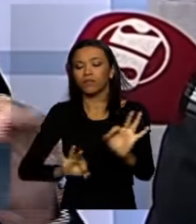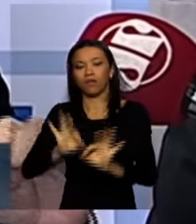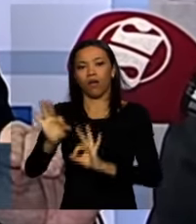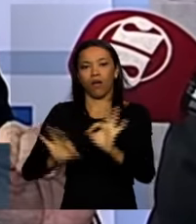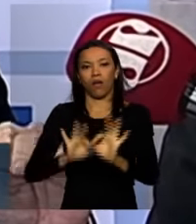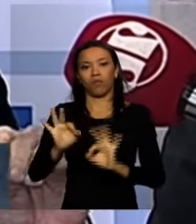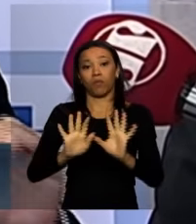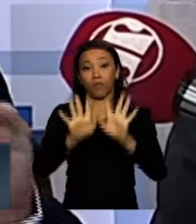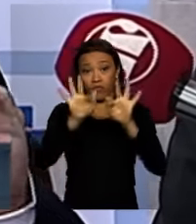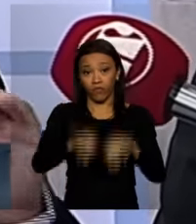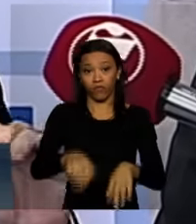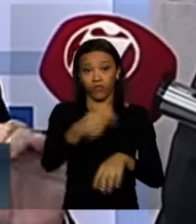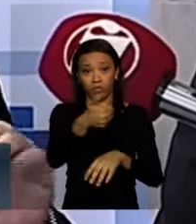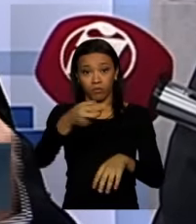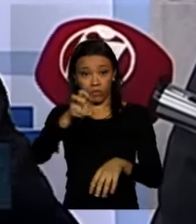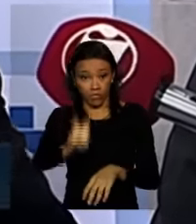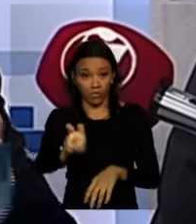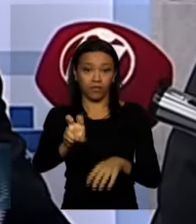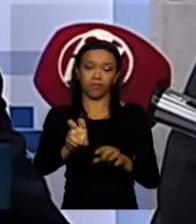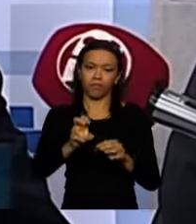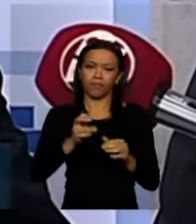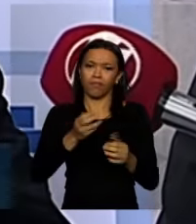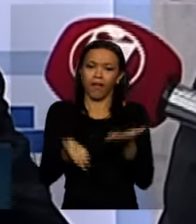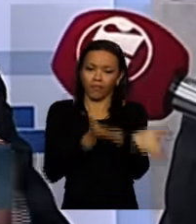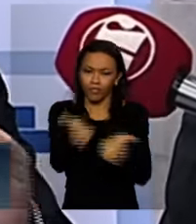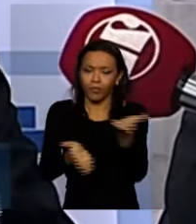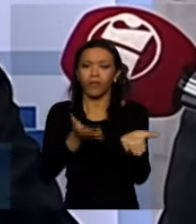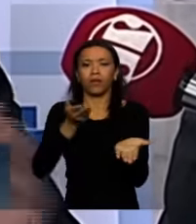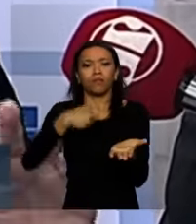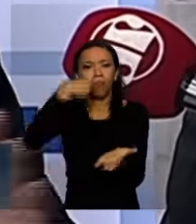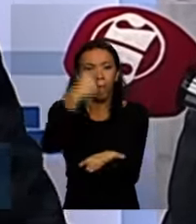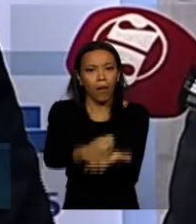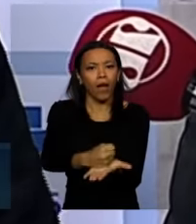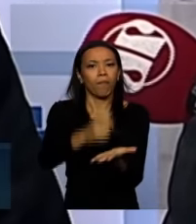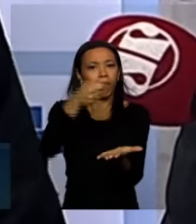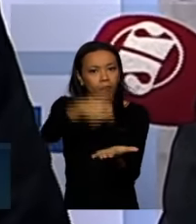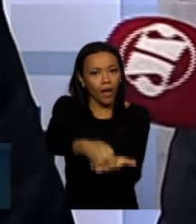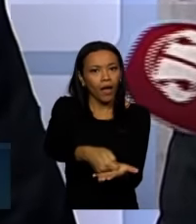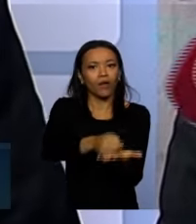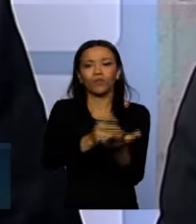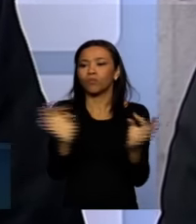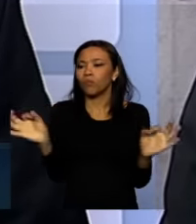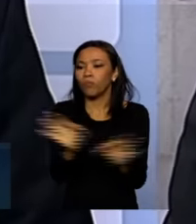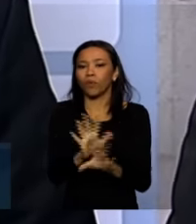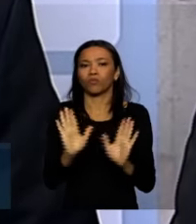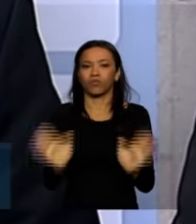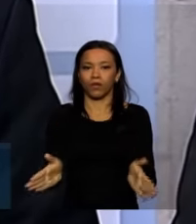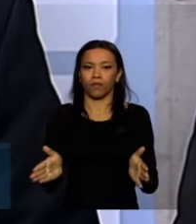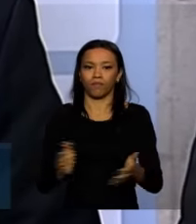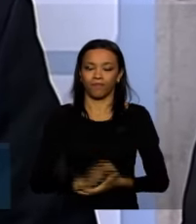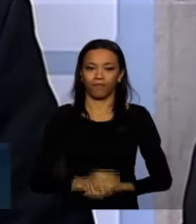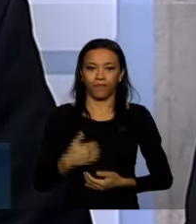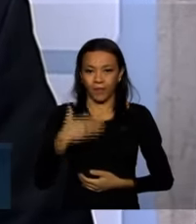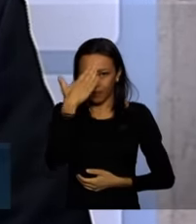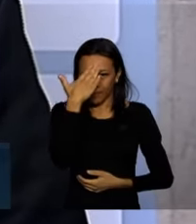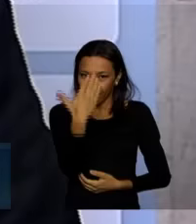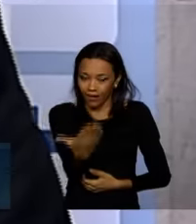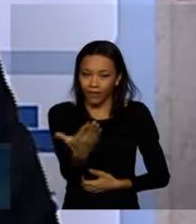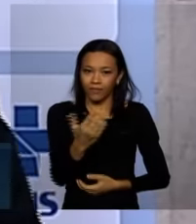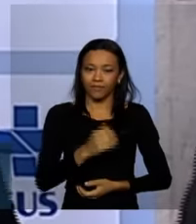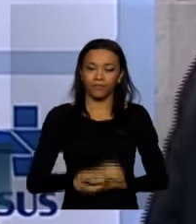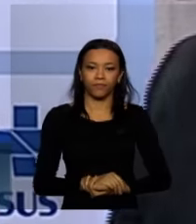com todo o atendimento feito e pago ser garantido sem nenhum problema vamos lá Ministro obrigado gente